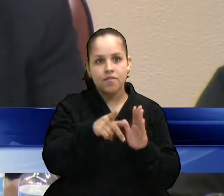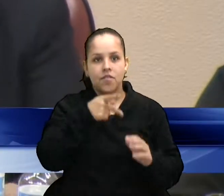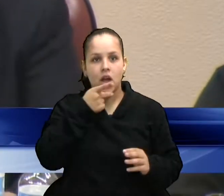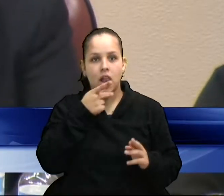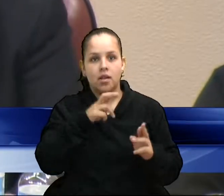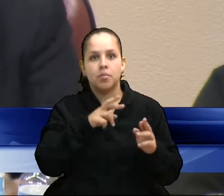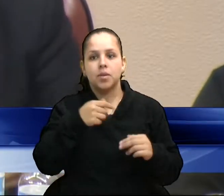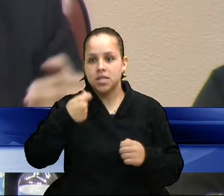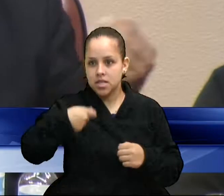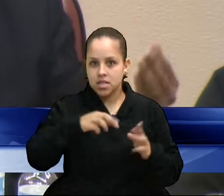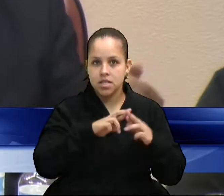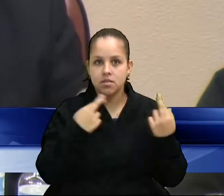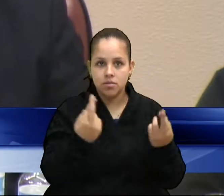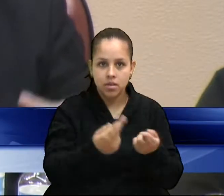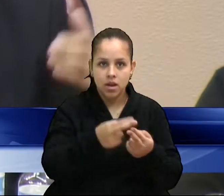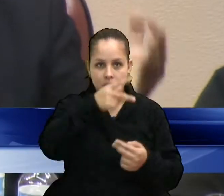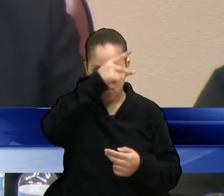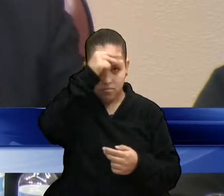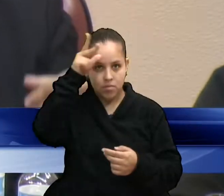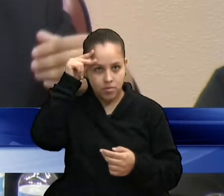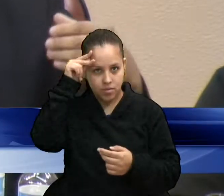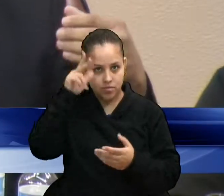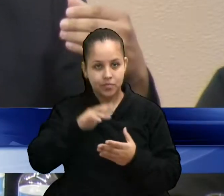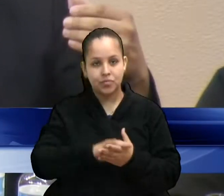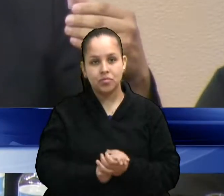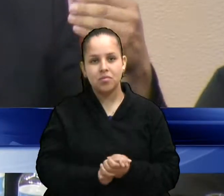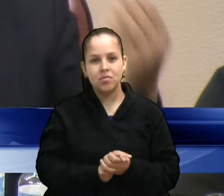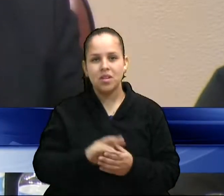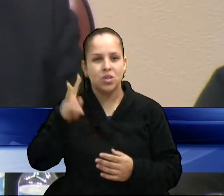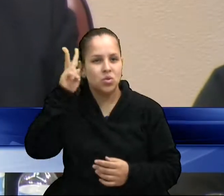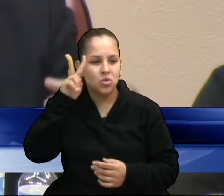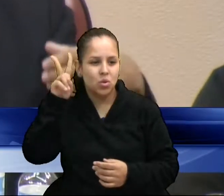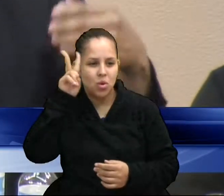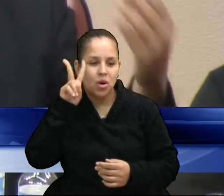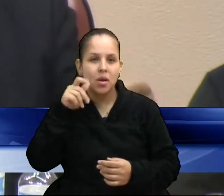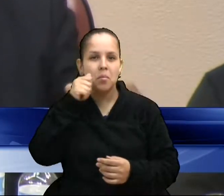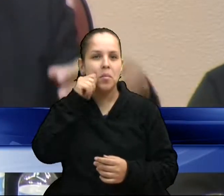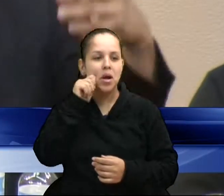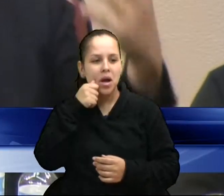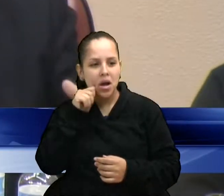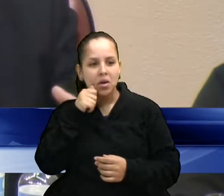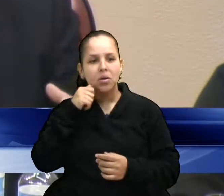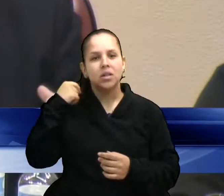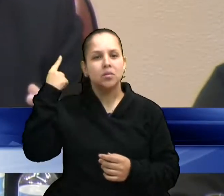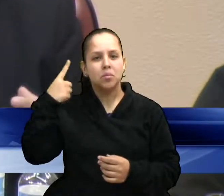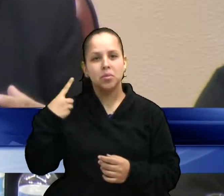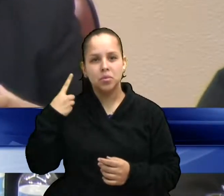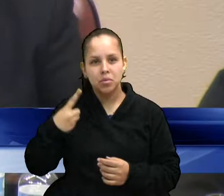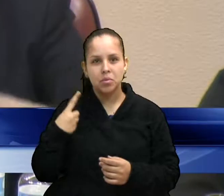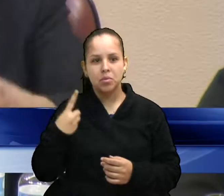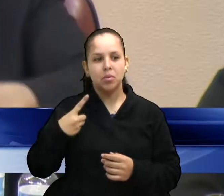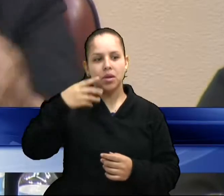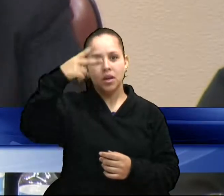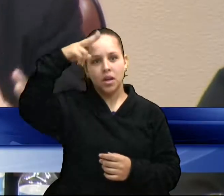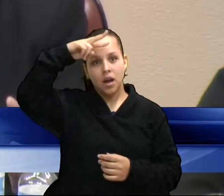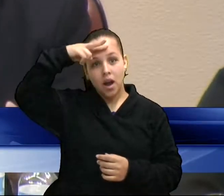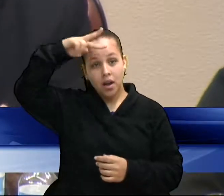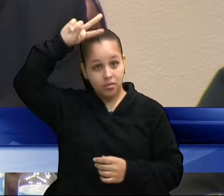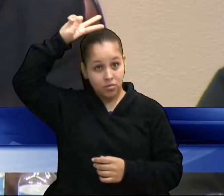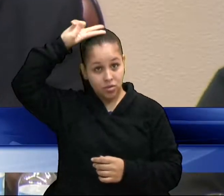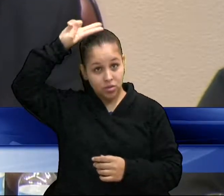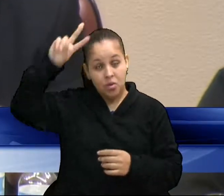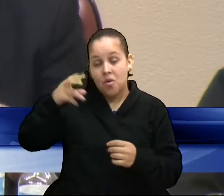história, pela história dos vereadores Paula, Denise Pessoa, o Edson, que participam dessa comissão, vocês iam fazer de